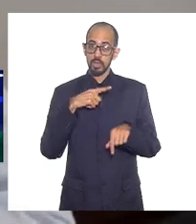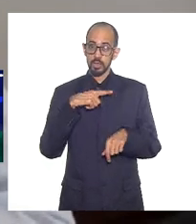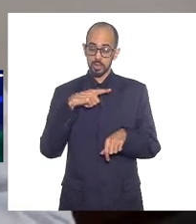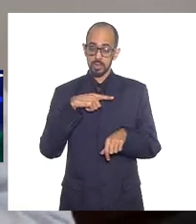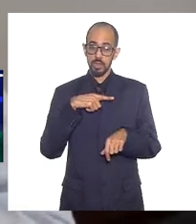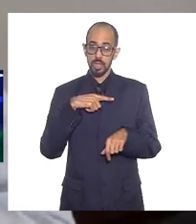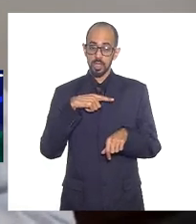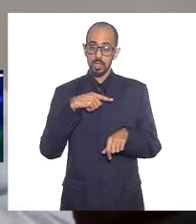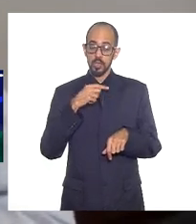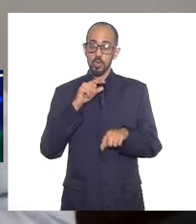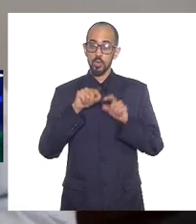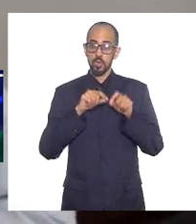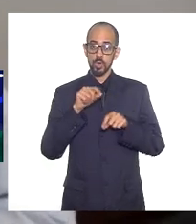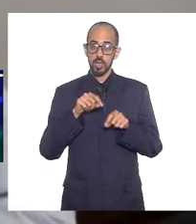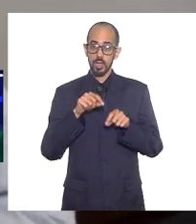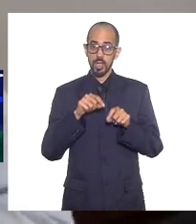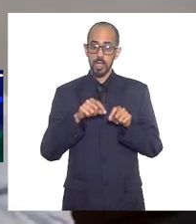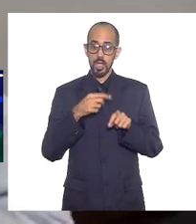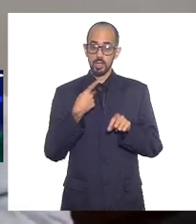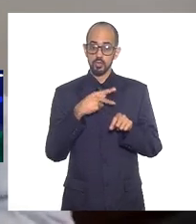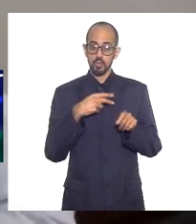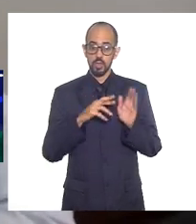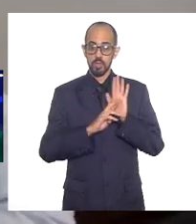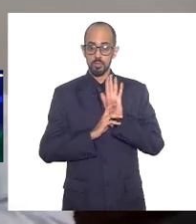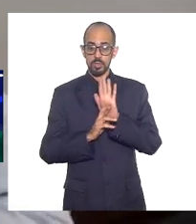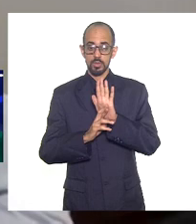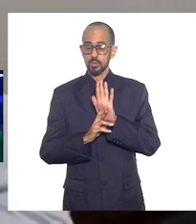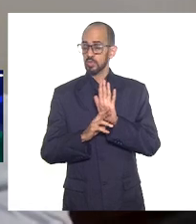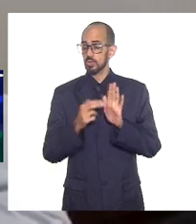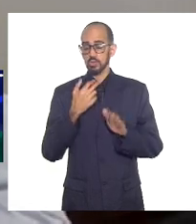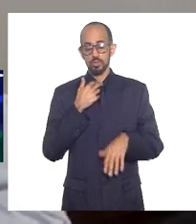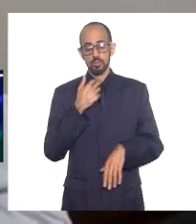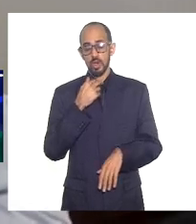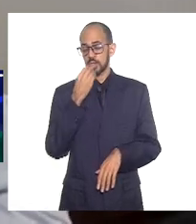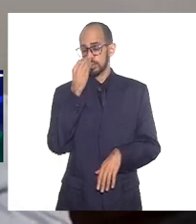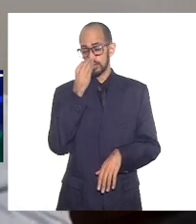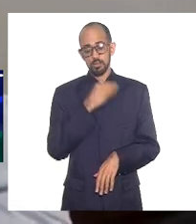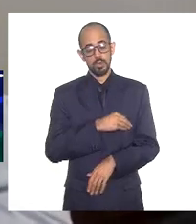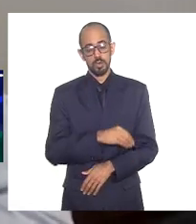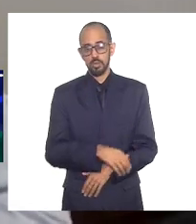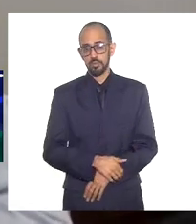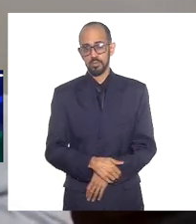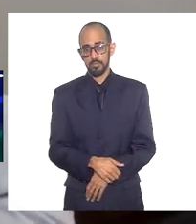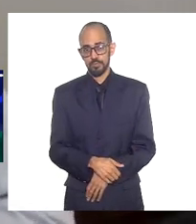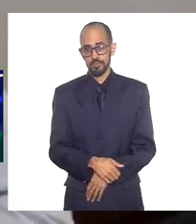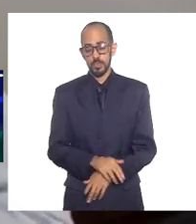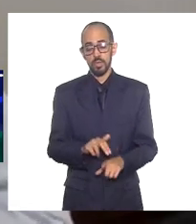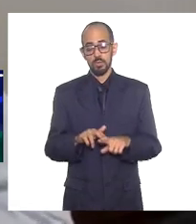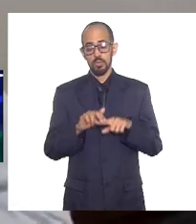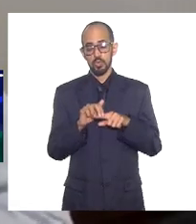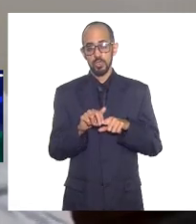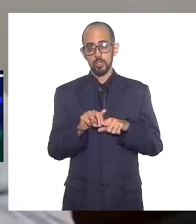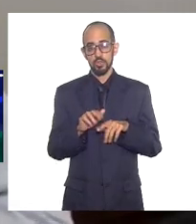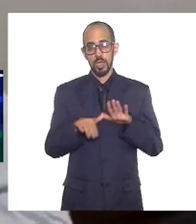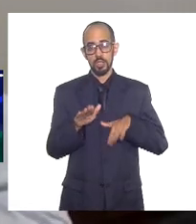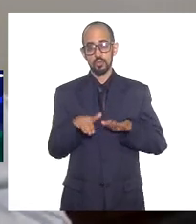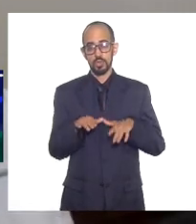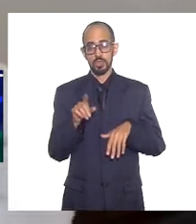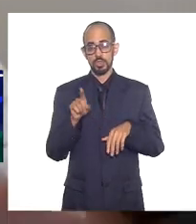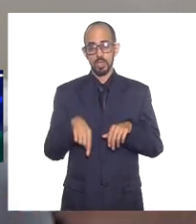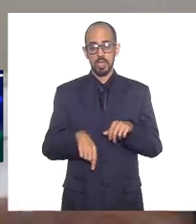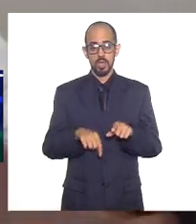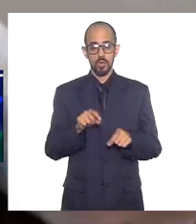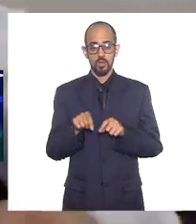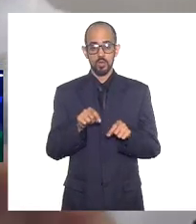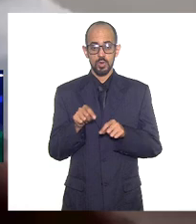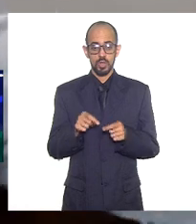a sua cota, a sua margem de representatividade, que não lhes pode ser negada. Contudo, muitas vezes são tratados